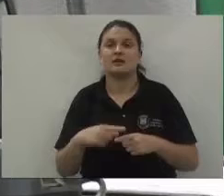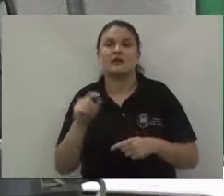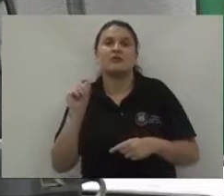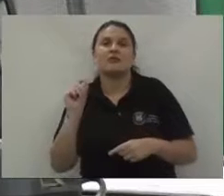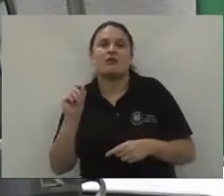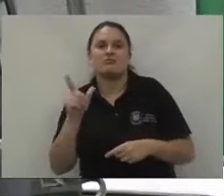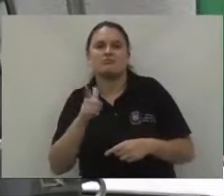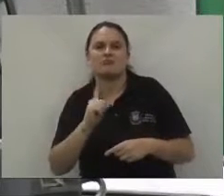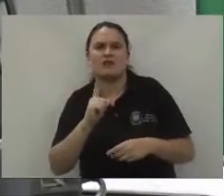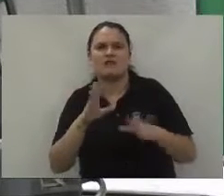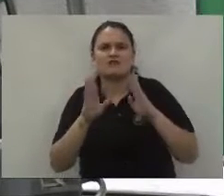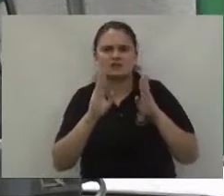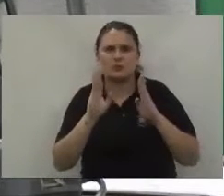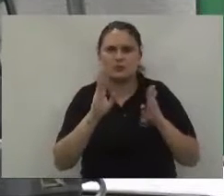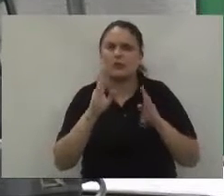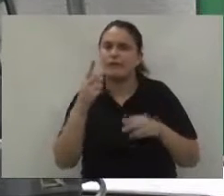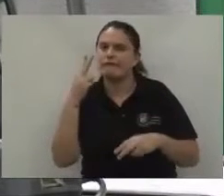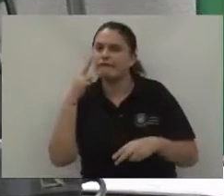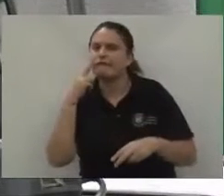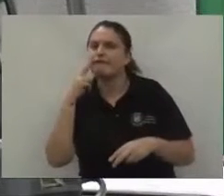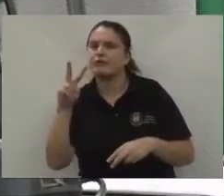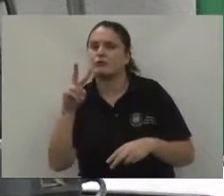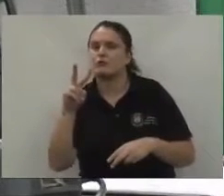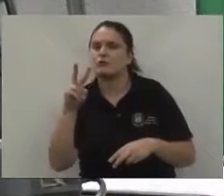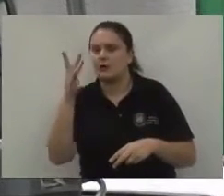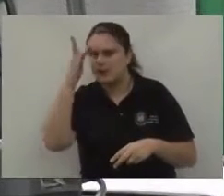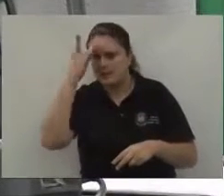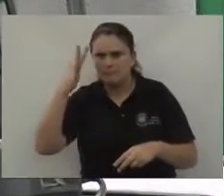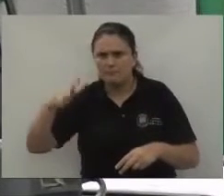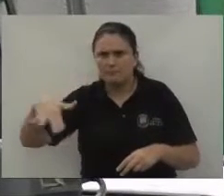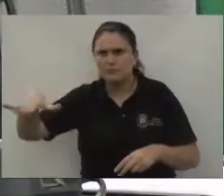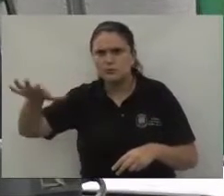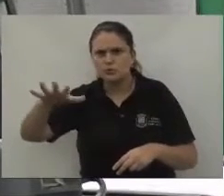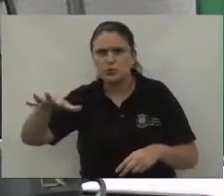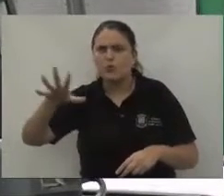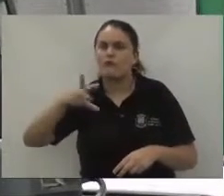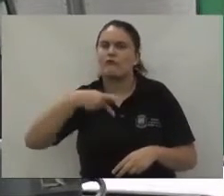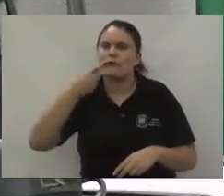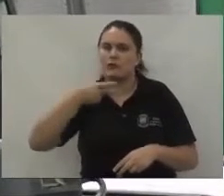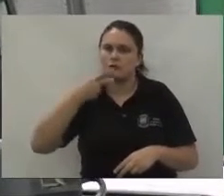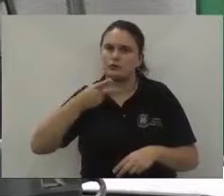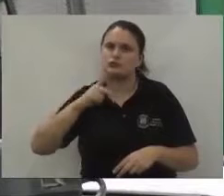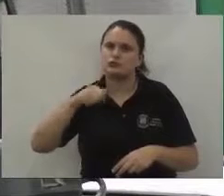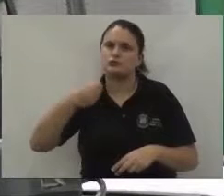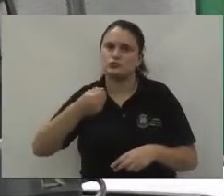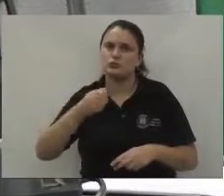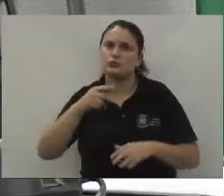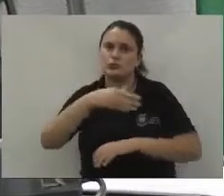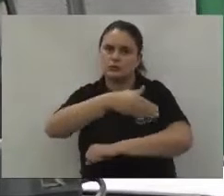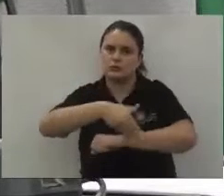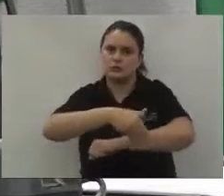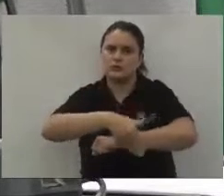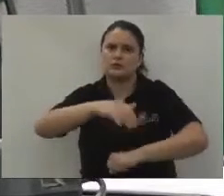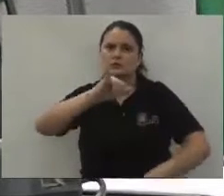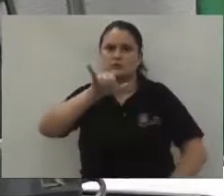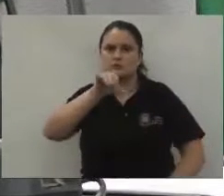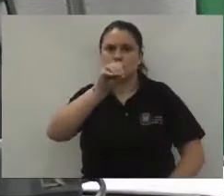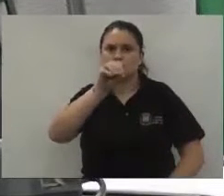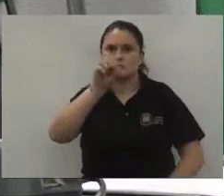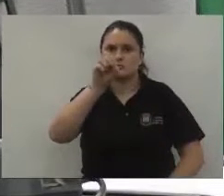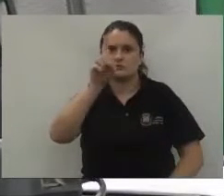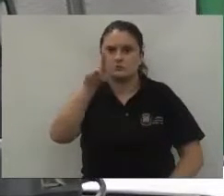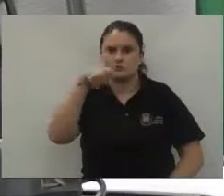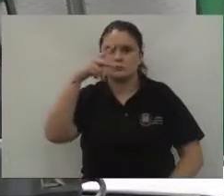quem tem rede social acompanhou o quanto que as pessoas falaram a respeito da José Pioli,